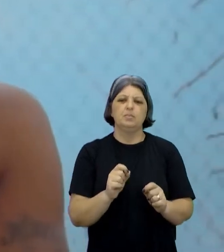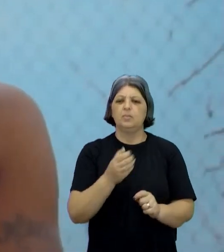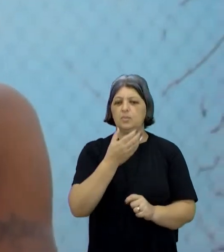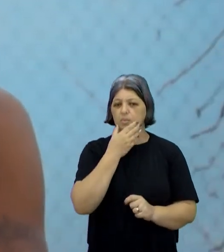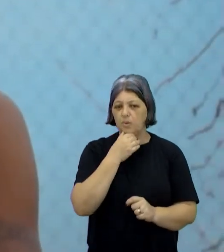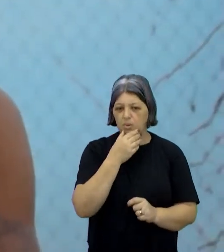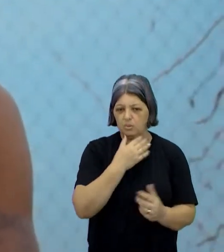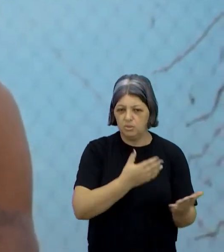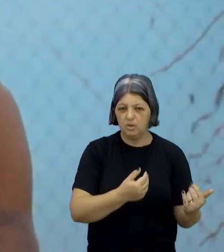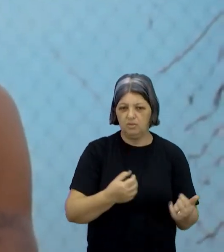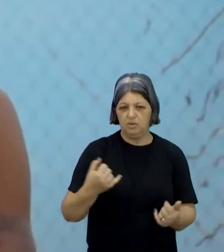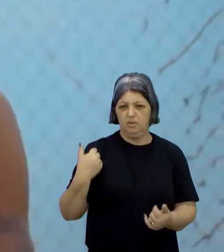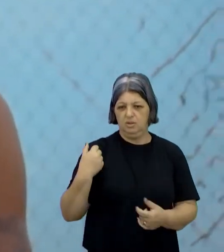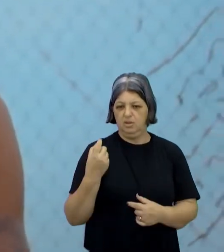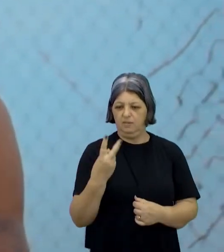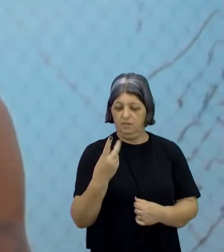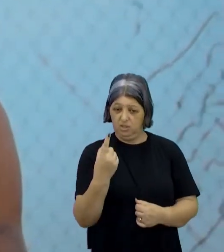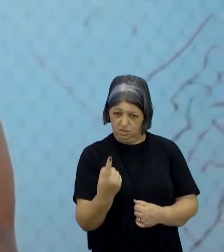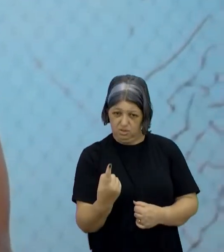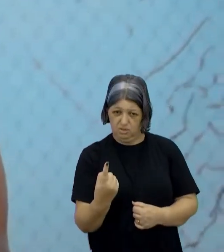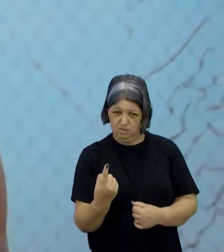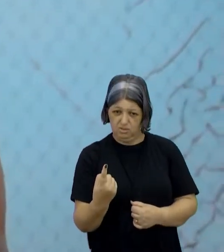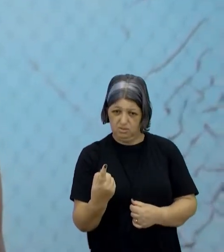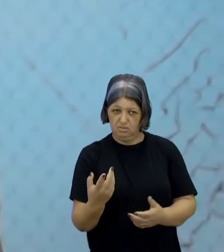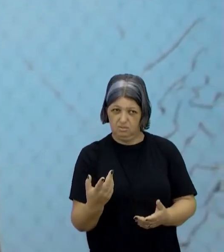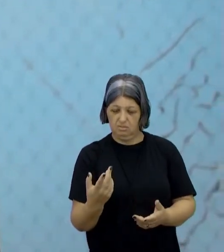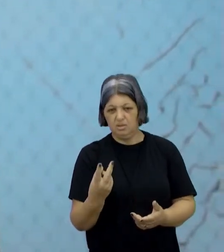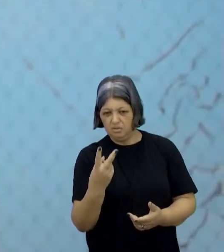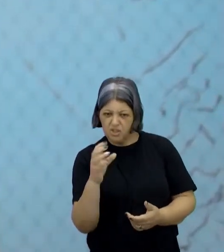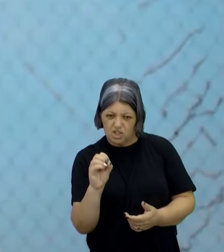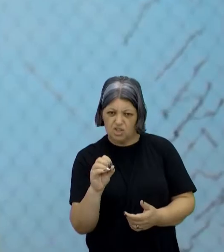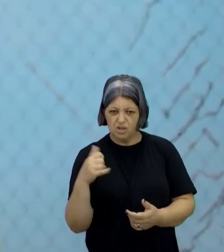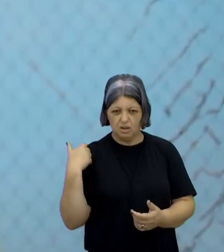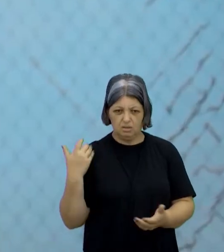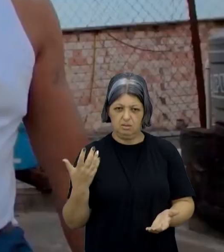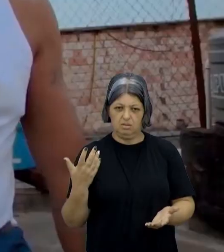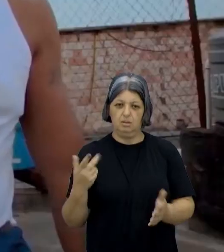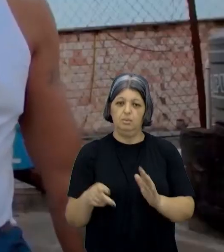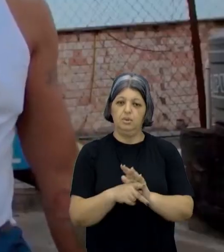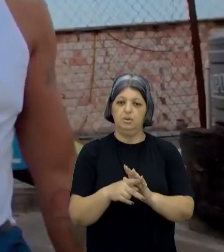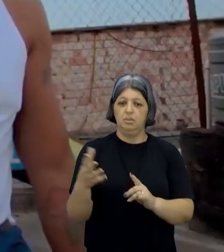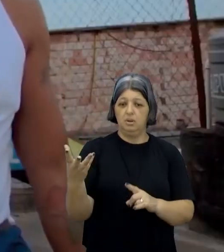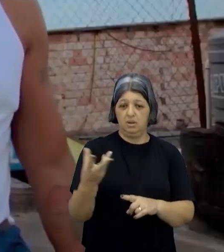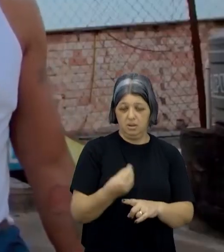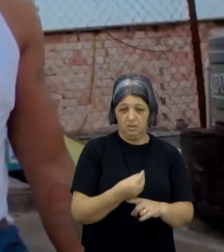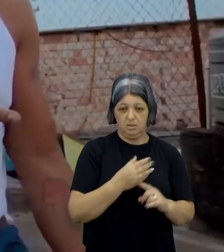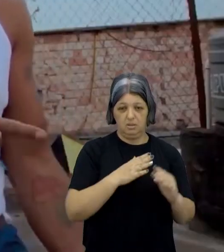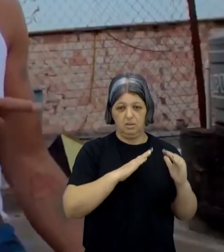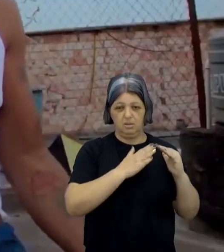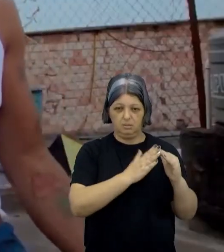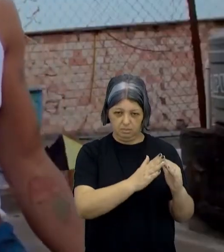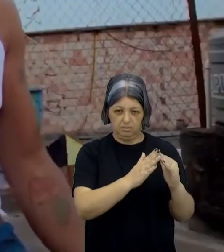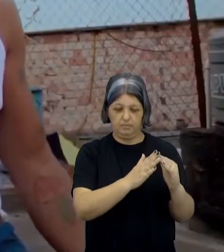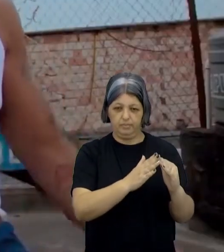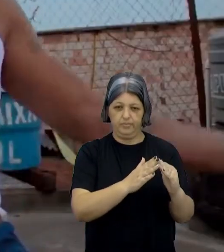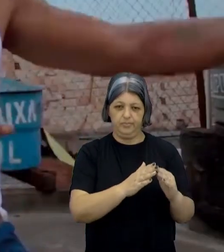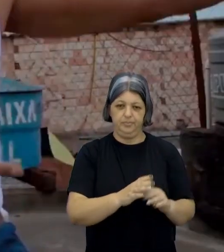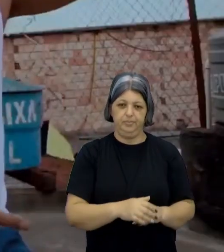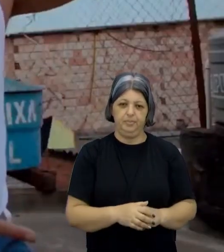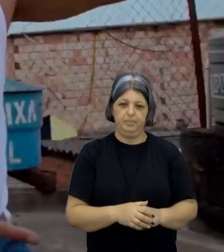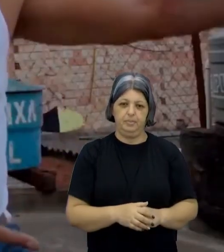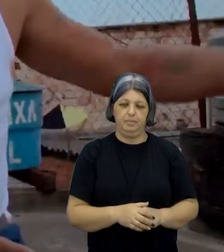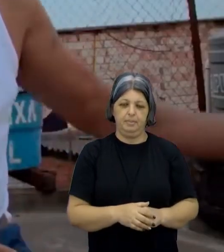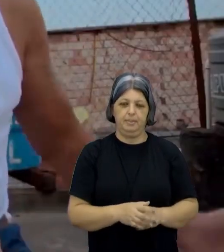tão mal contra o sistema, fora aquele rap de 20 anos? Era a arte do blefe. Eu pesava 70